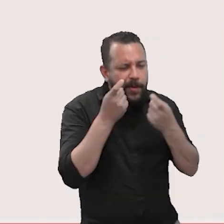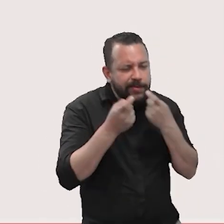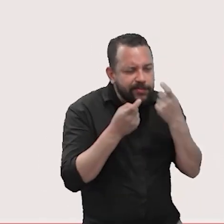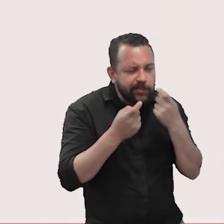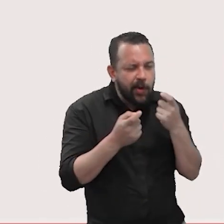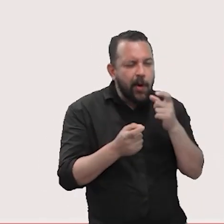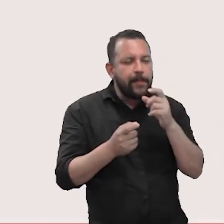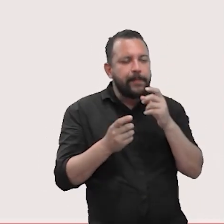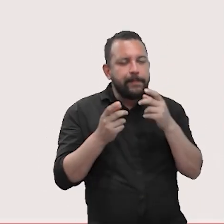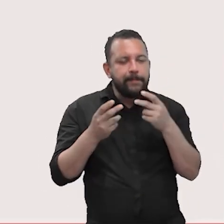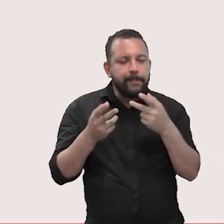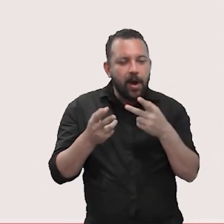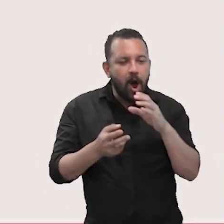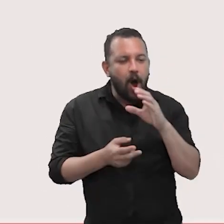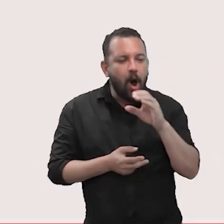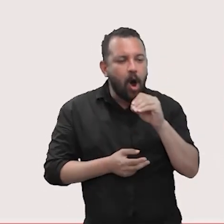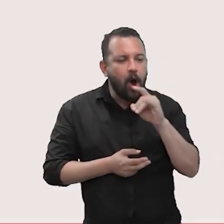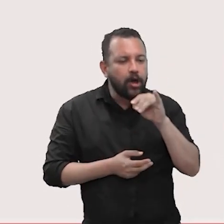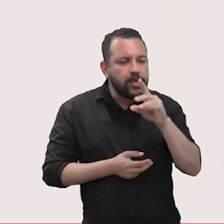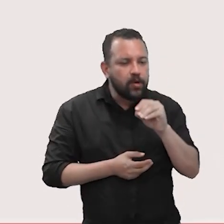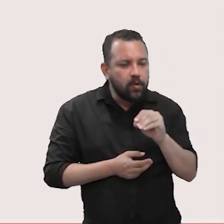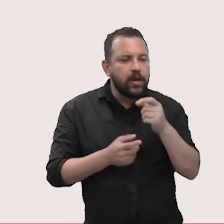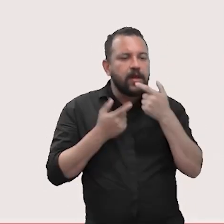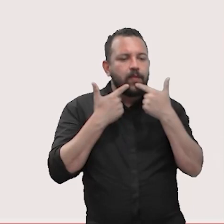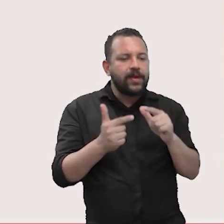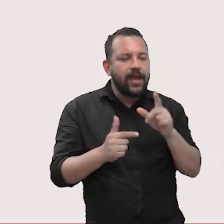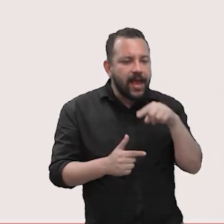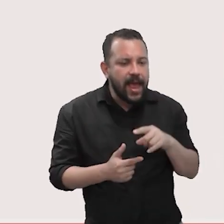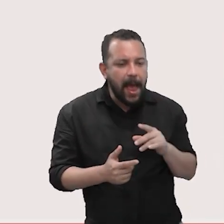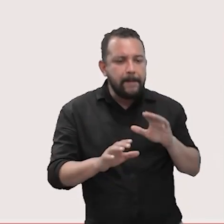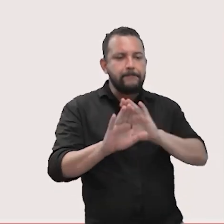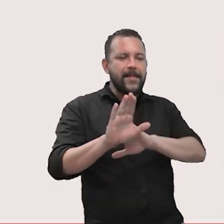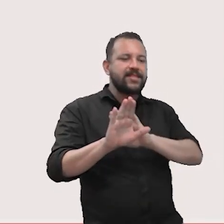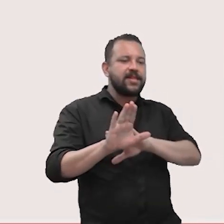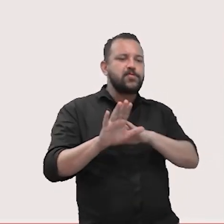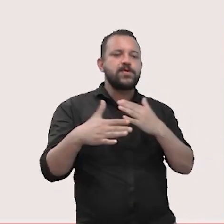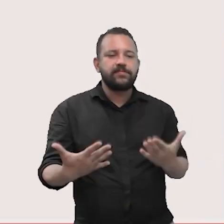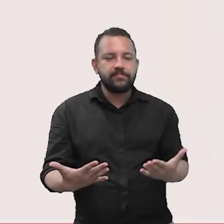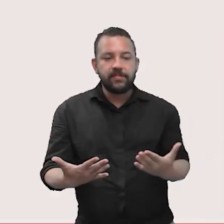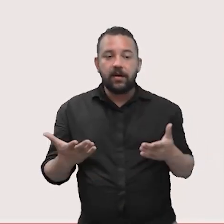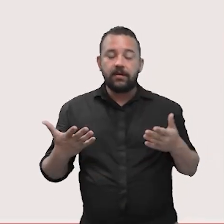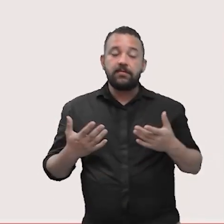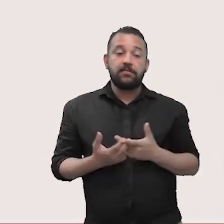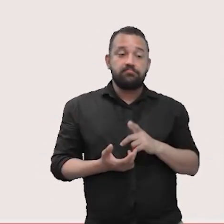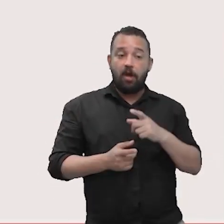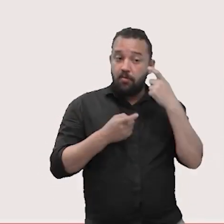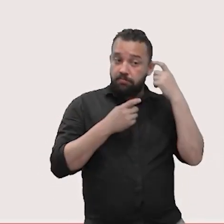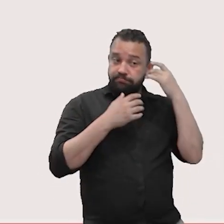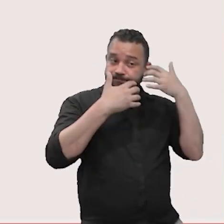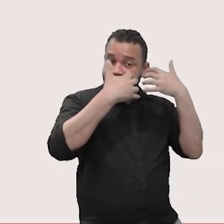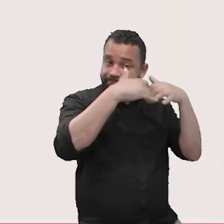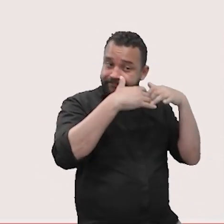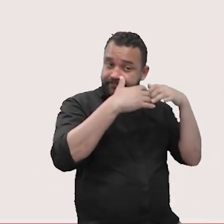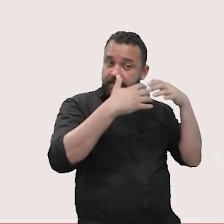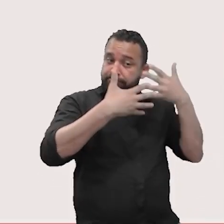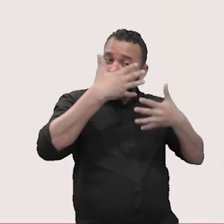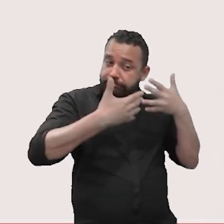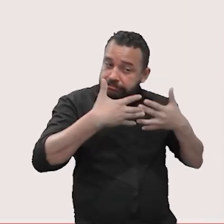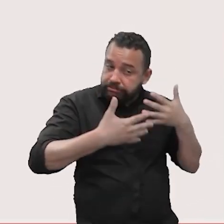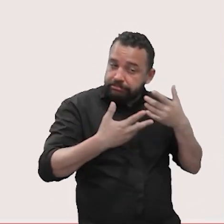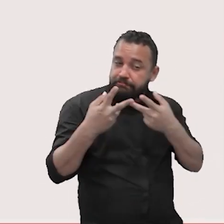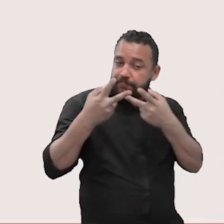autor escreve que tem a preocupação com o código linguístico, é a função metalinguística. Então, não confundir a função metalinguística com a